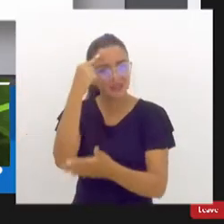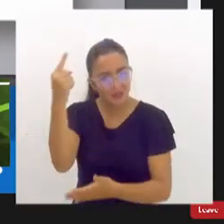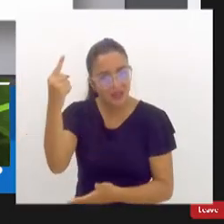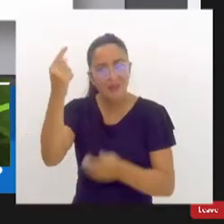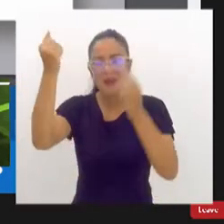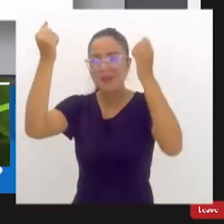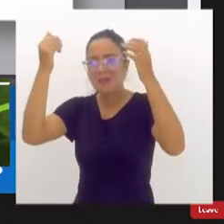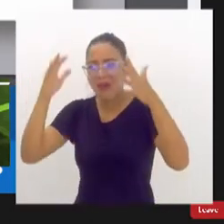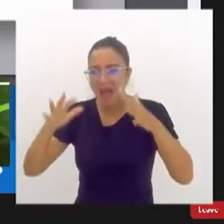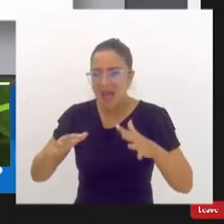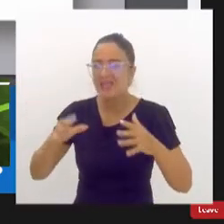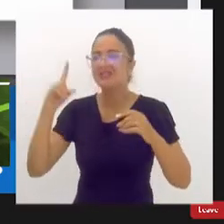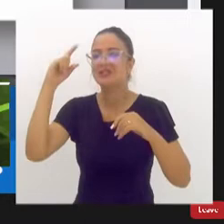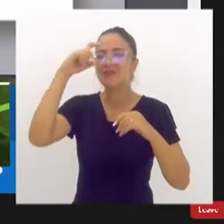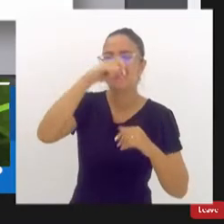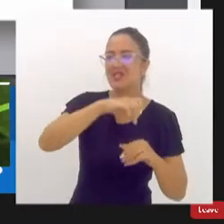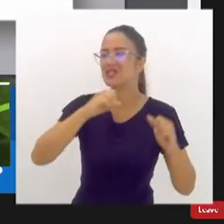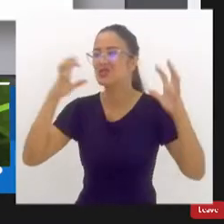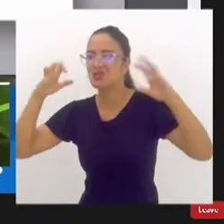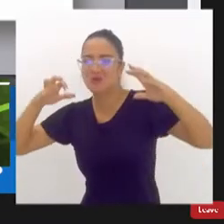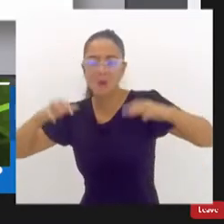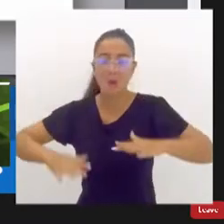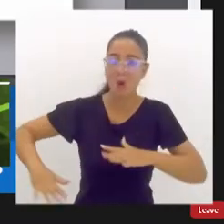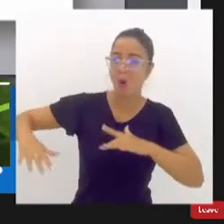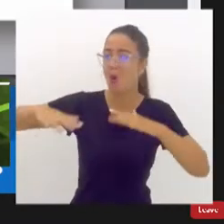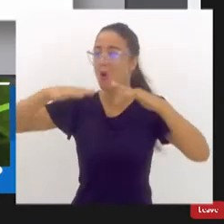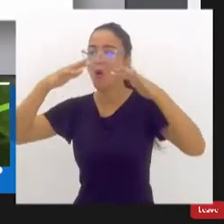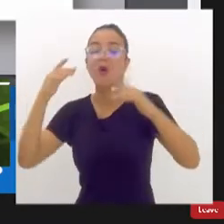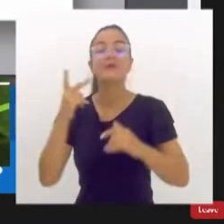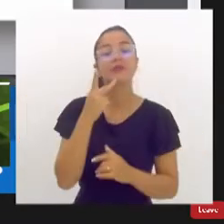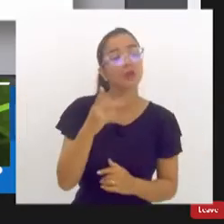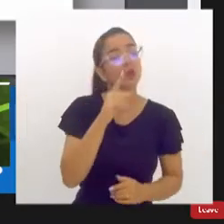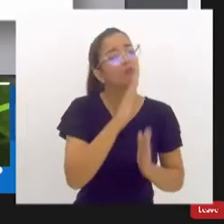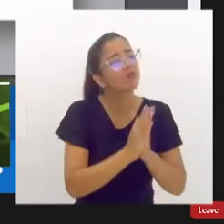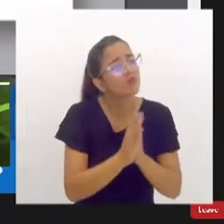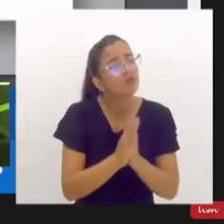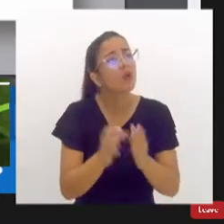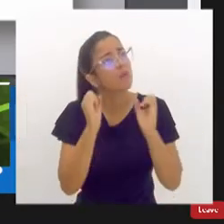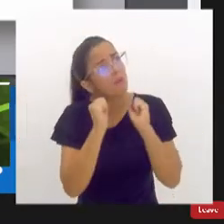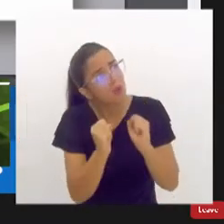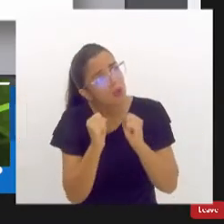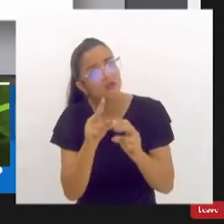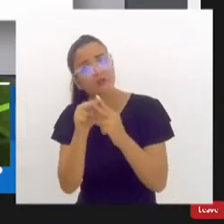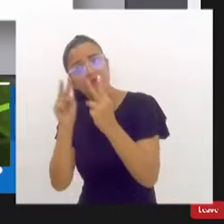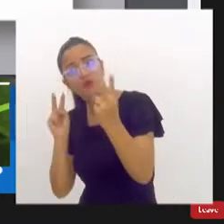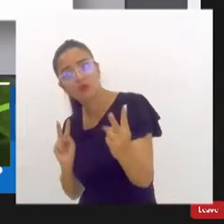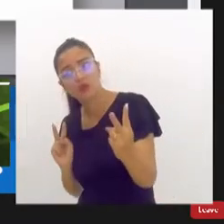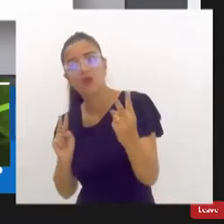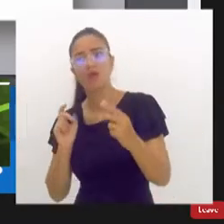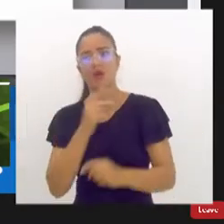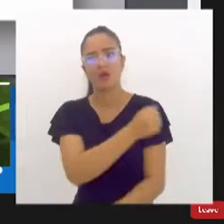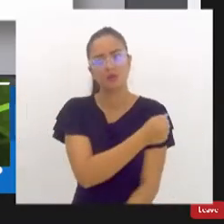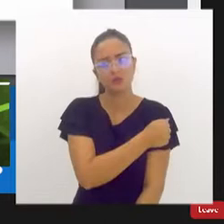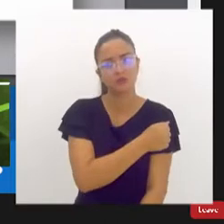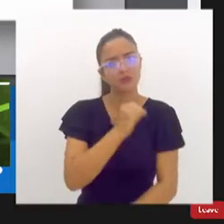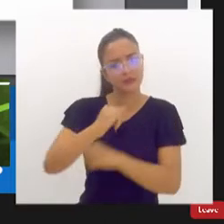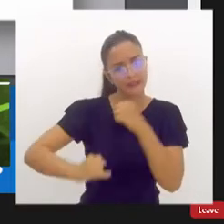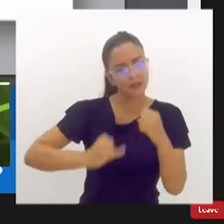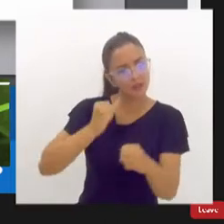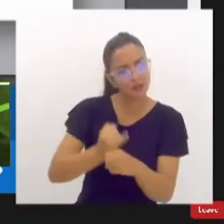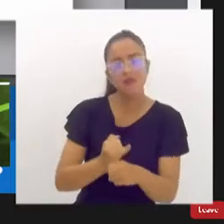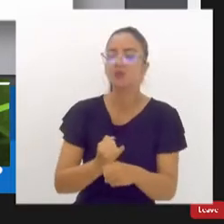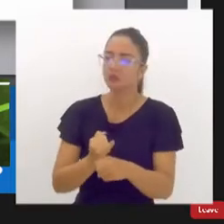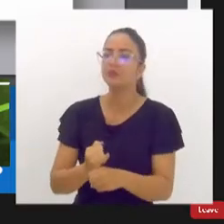SEDUC faz uma consulta se aqueles dias poderiam ser respostos de maneira remota. O Conselho Estadual de